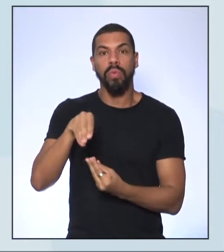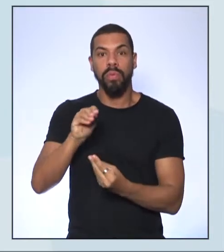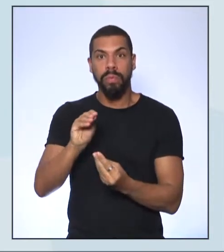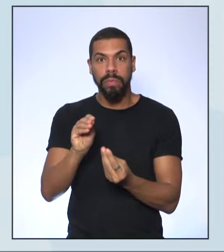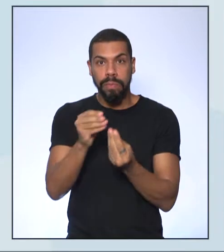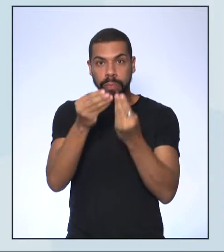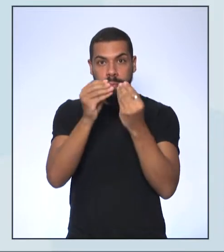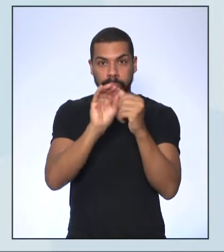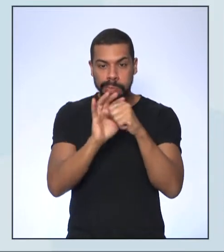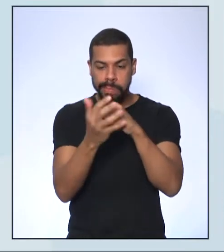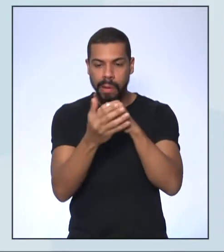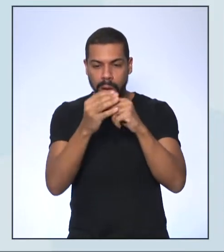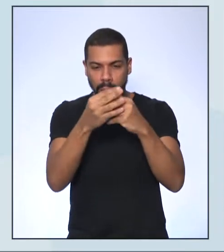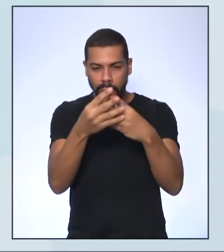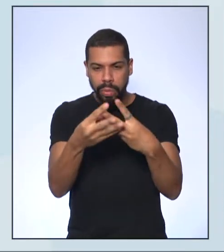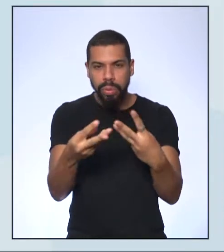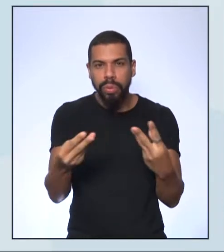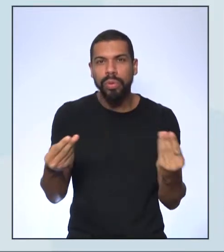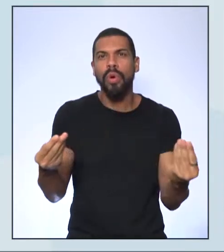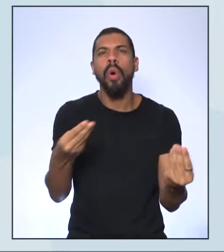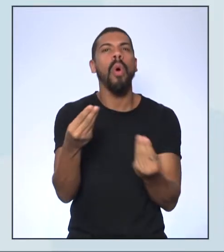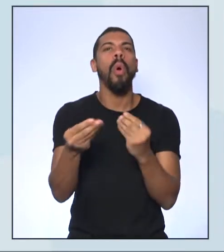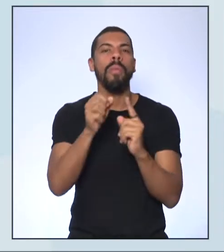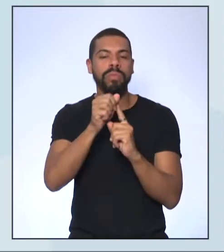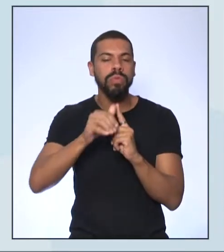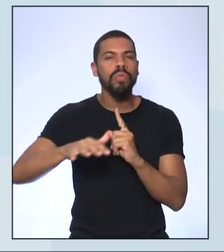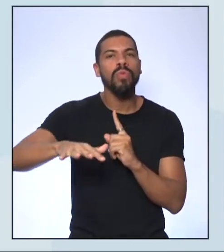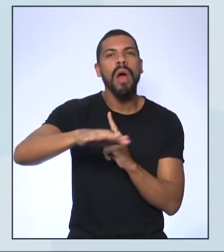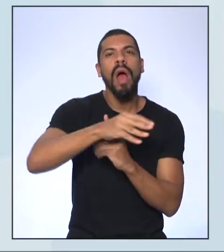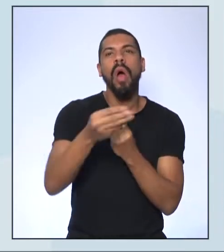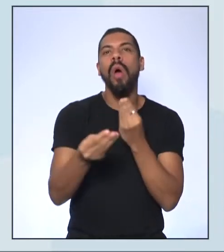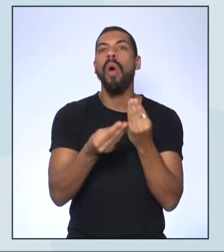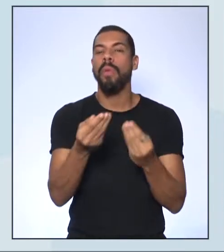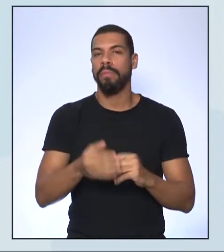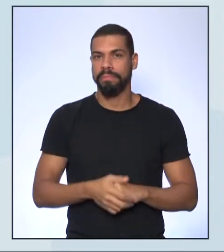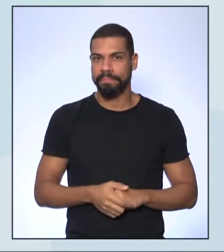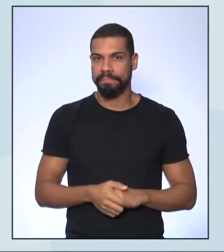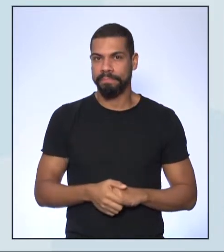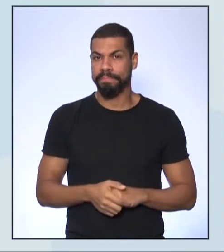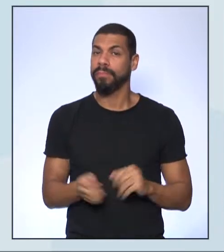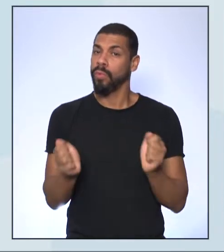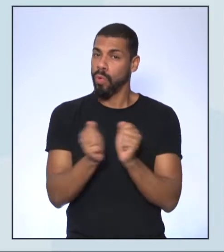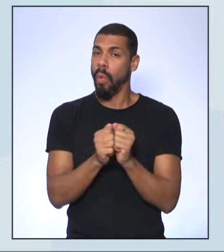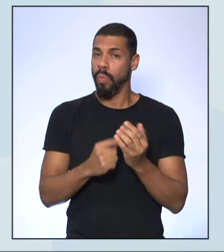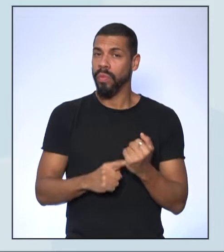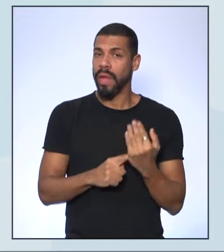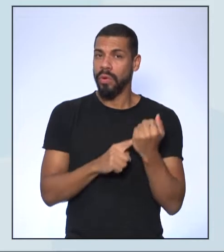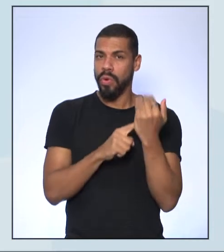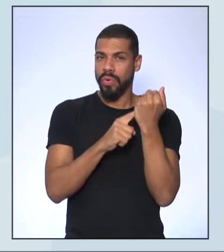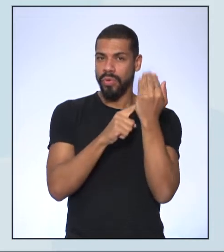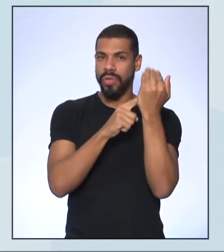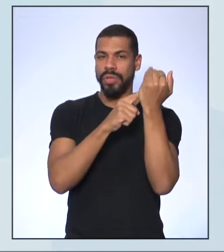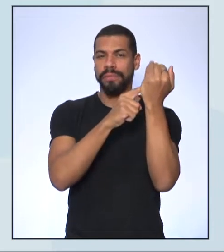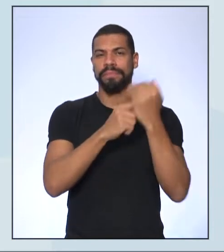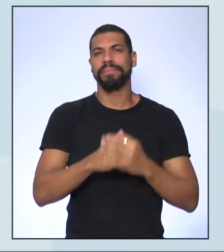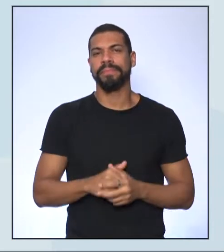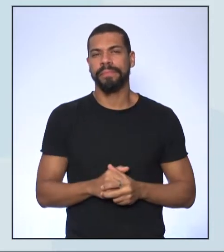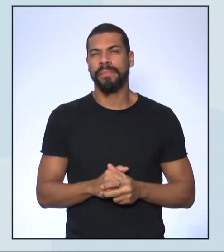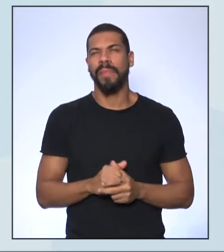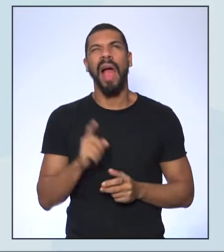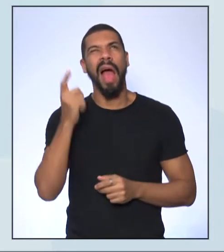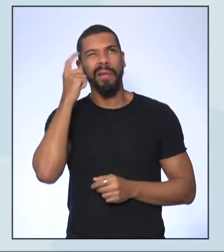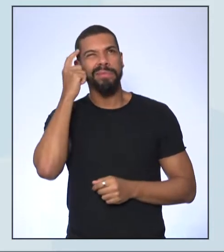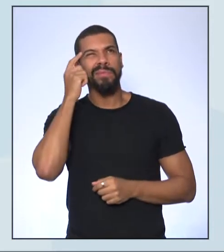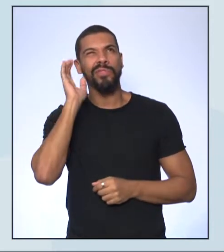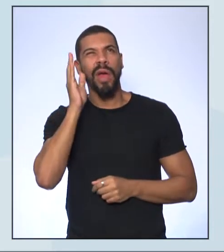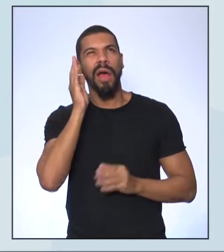pós-pandemia, esse mundo novo com interações sociais cada vez mais aprofundadas por meio da tecnologia. E aí você vai pensar, elaborei o